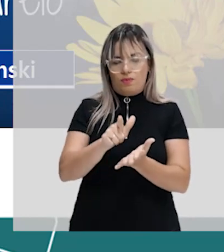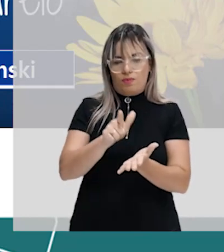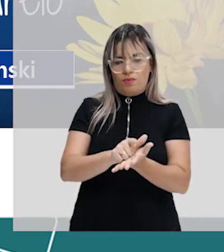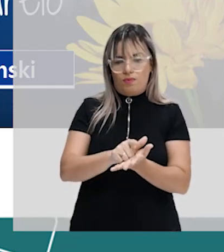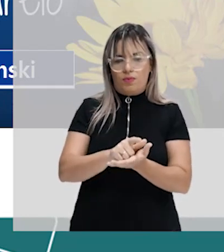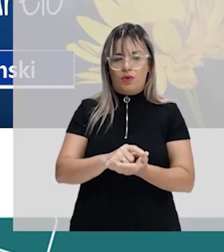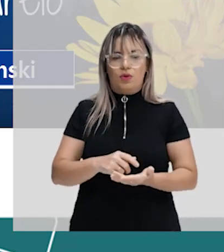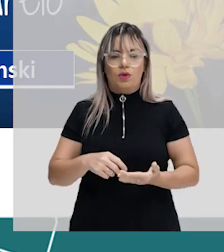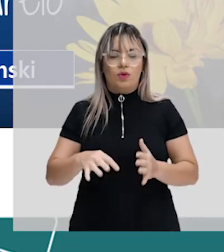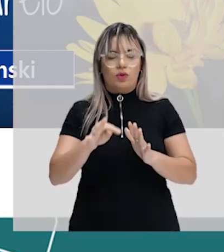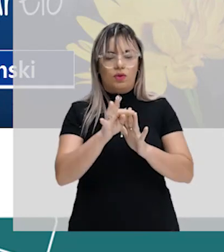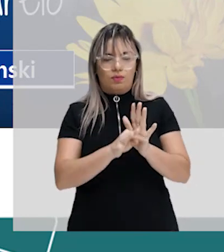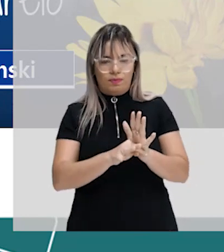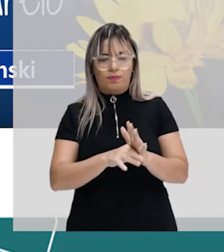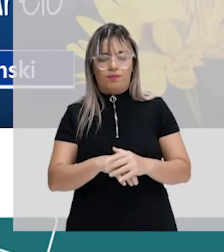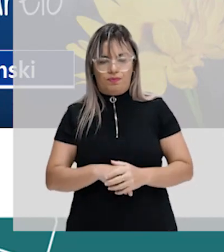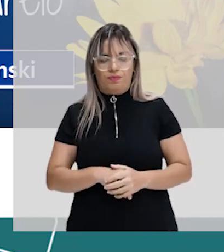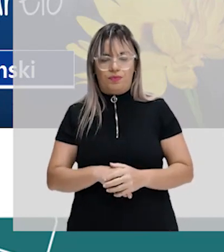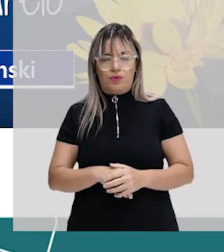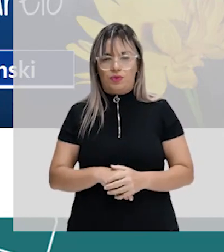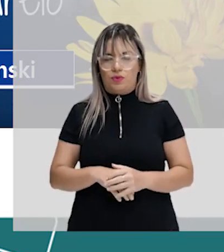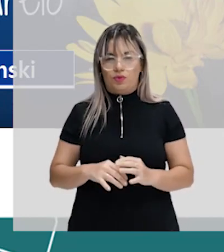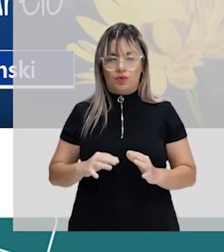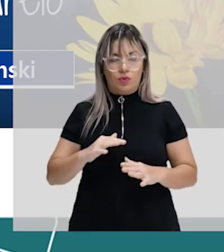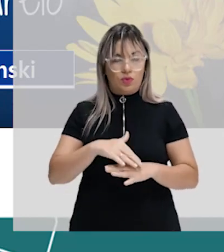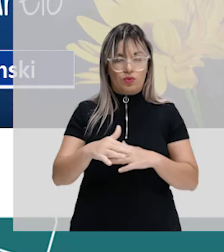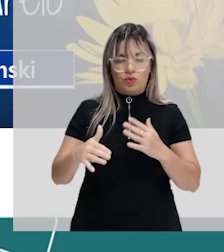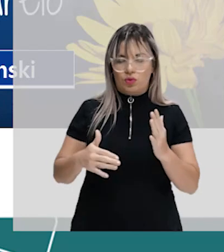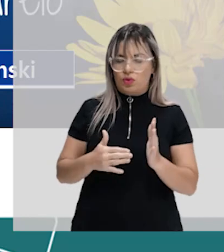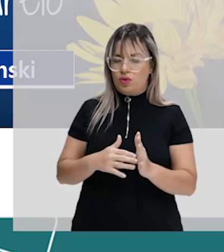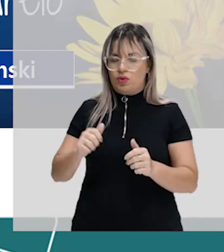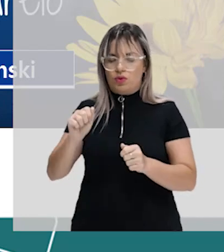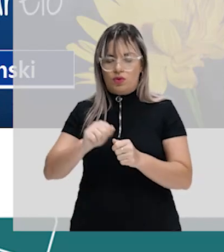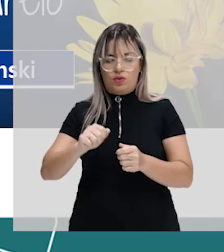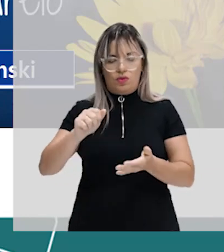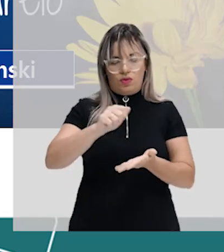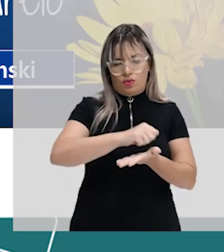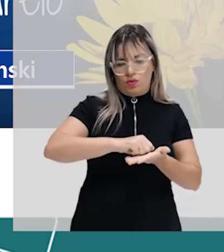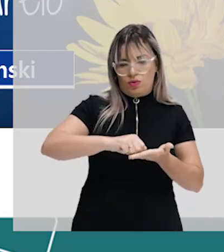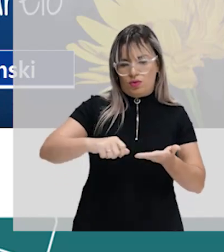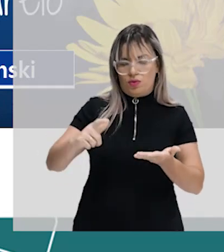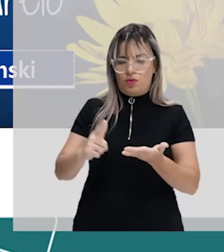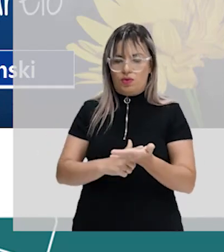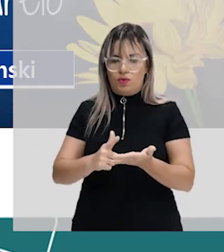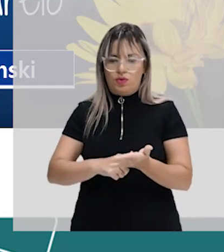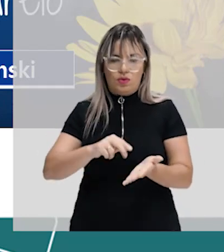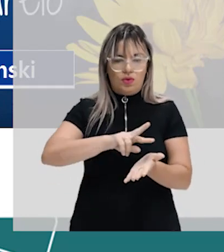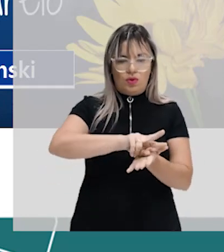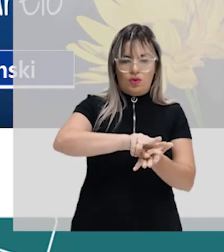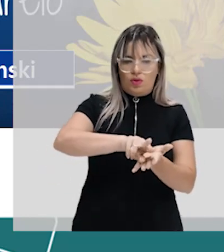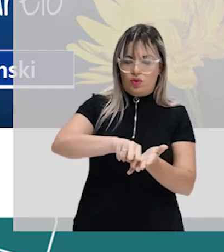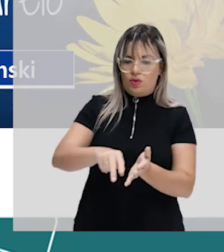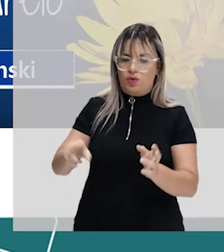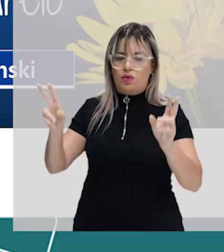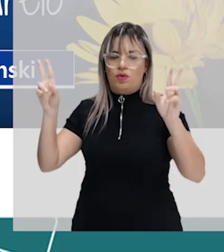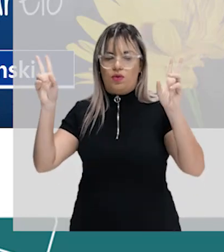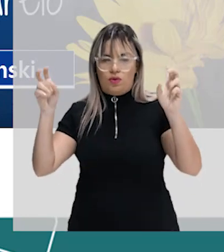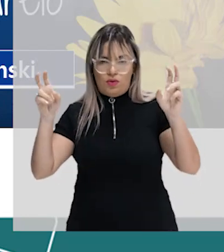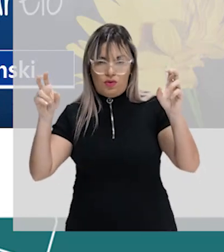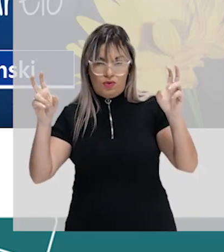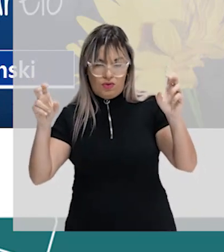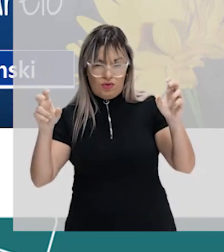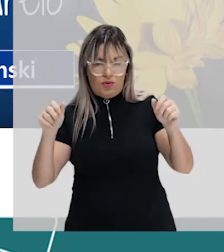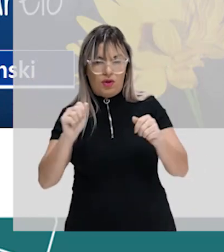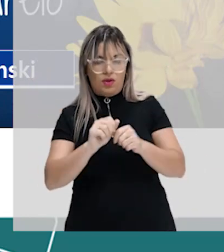Nos textos, tá? Eles mesmos imprimiam seus livros, escreviam sobre os mais variados temas, fazendo críticas e falando de